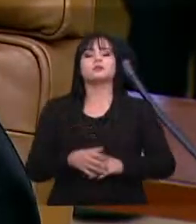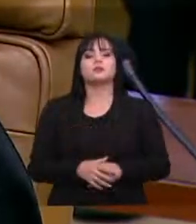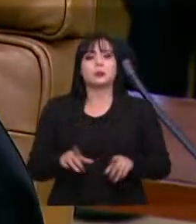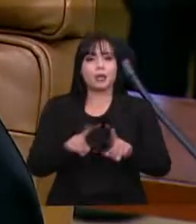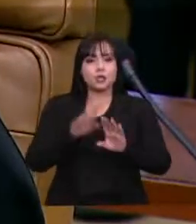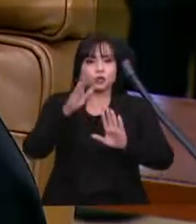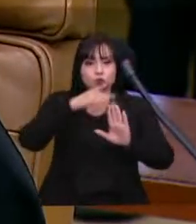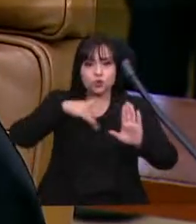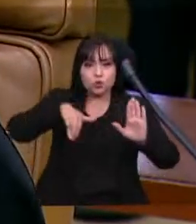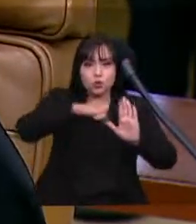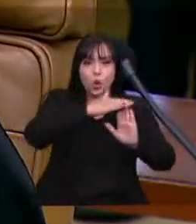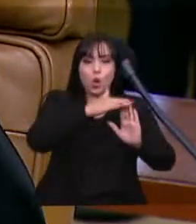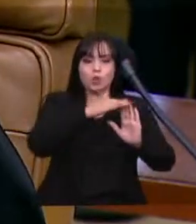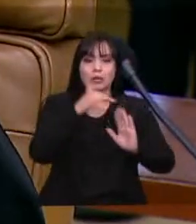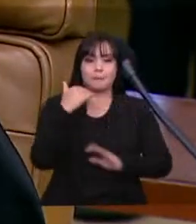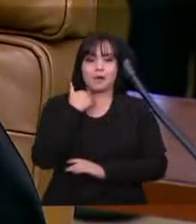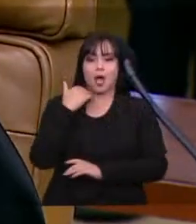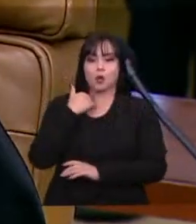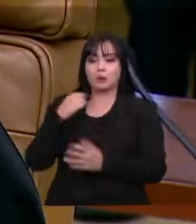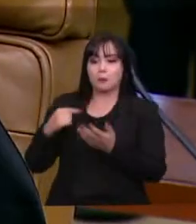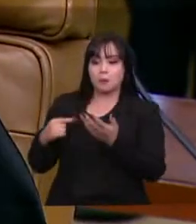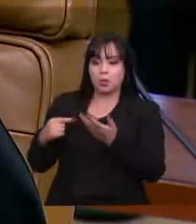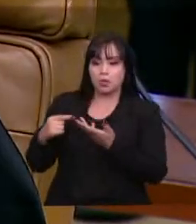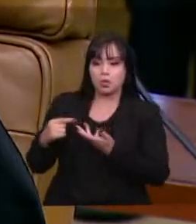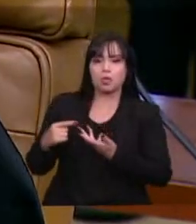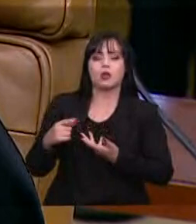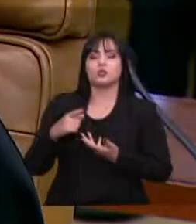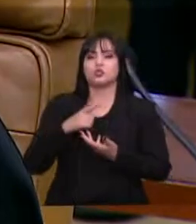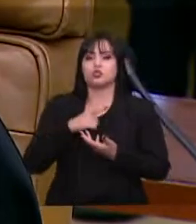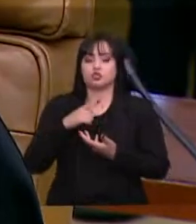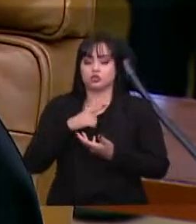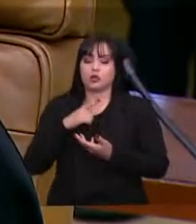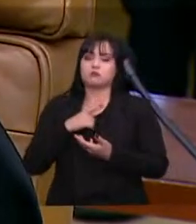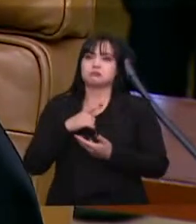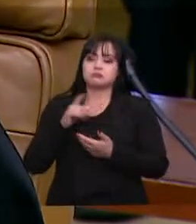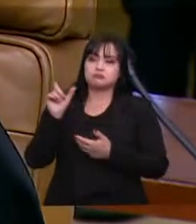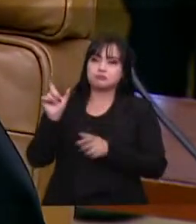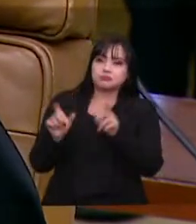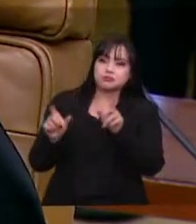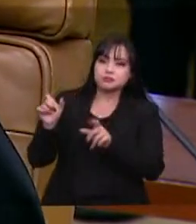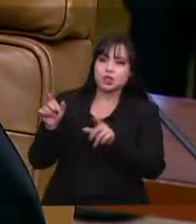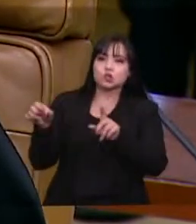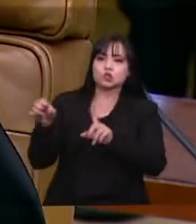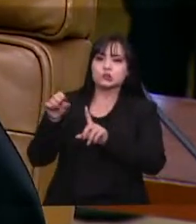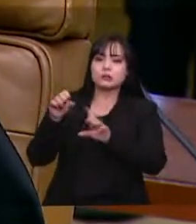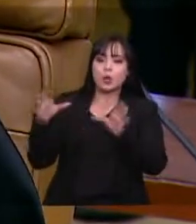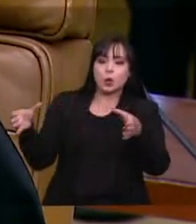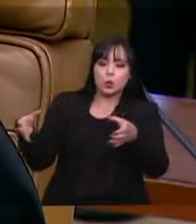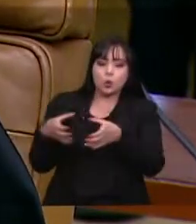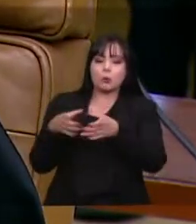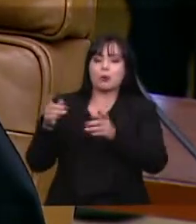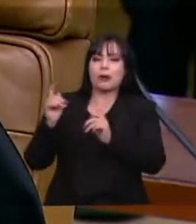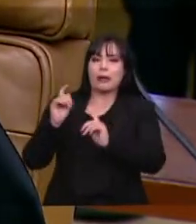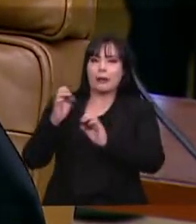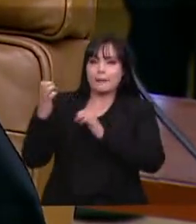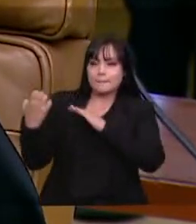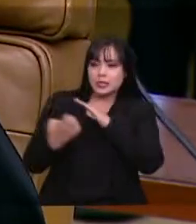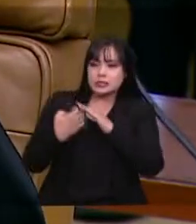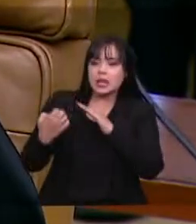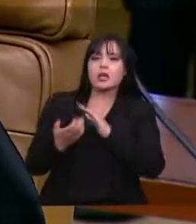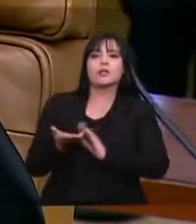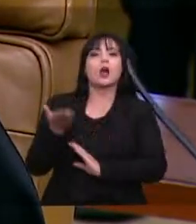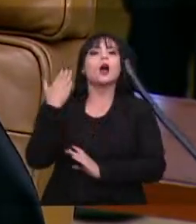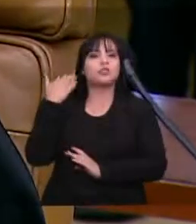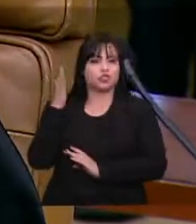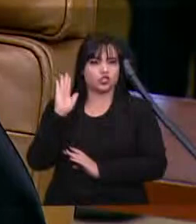e todas essas contas correntes eram titularizadas pela sociedade empresários empresárias antes